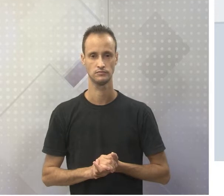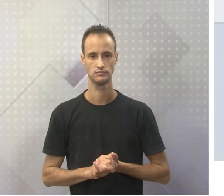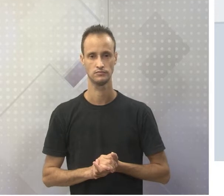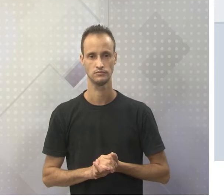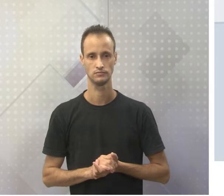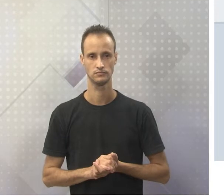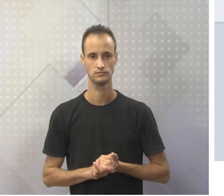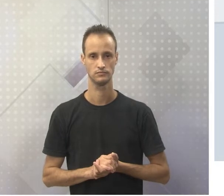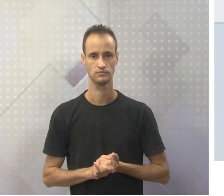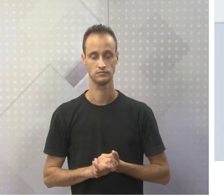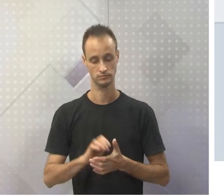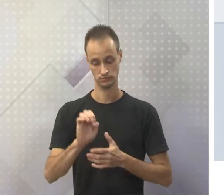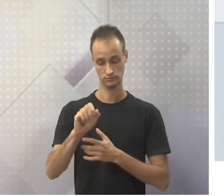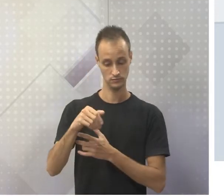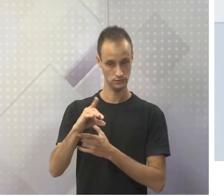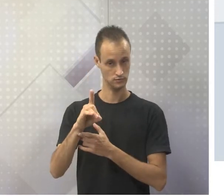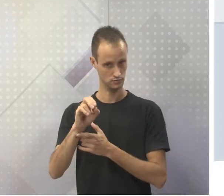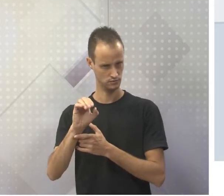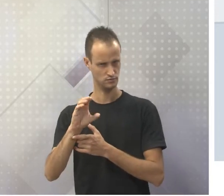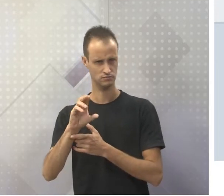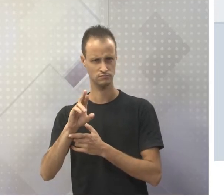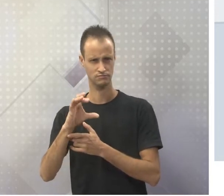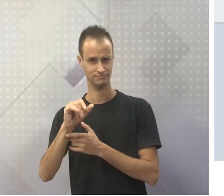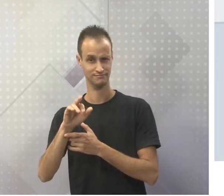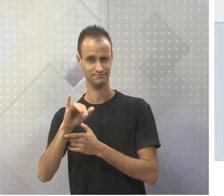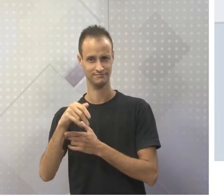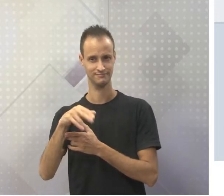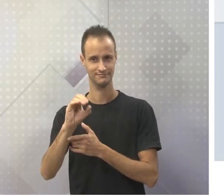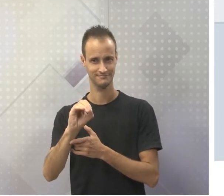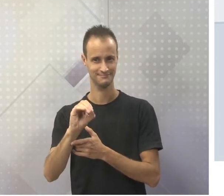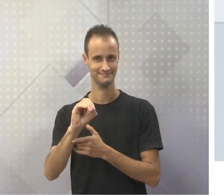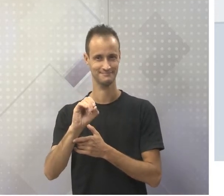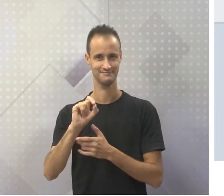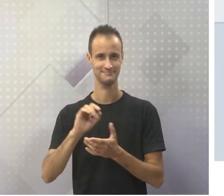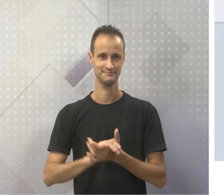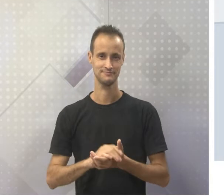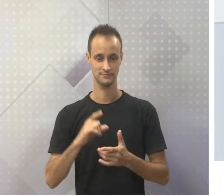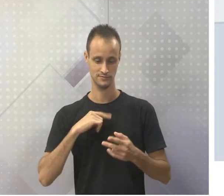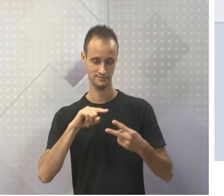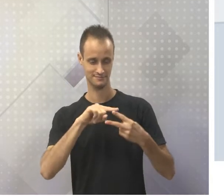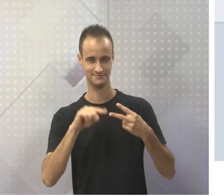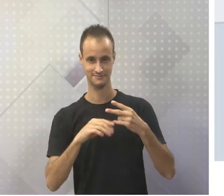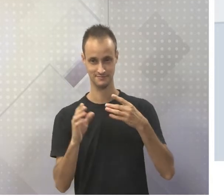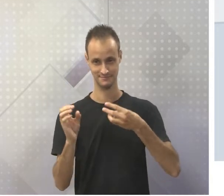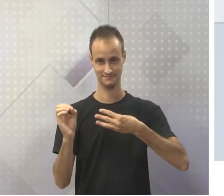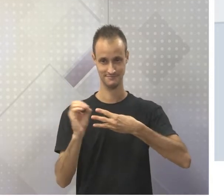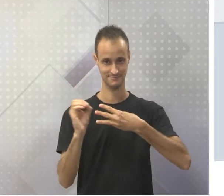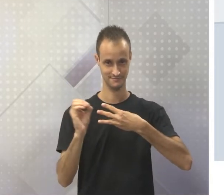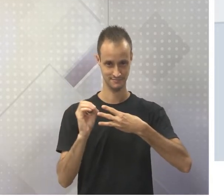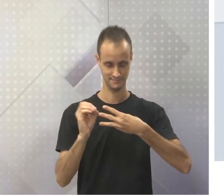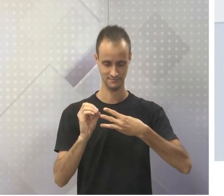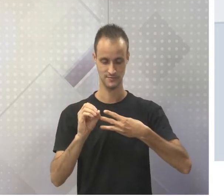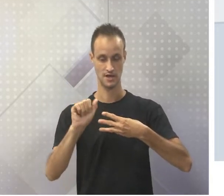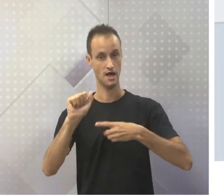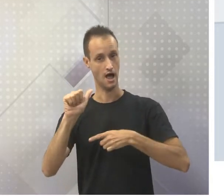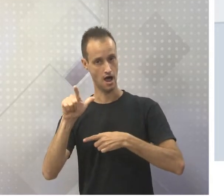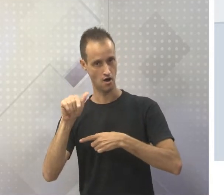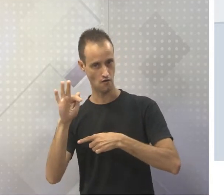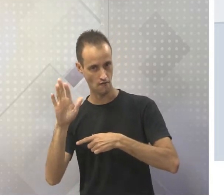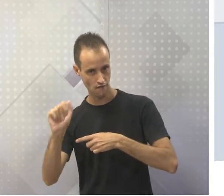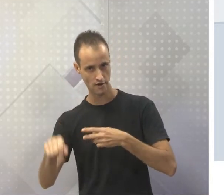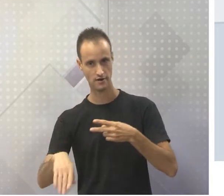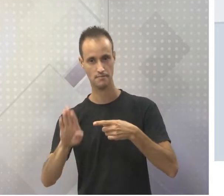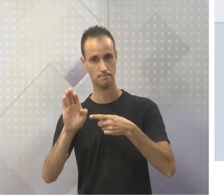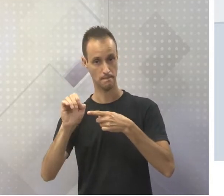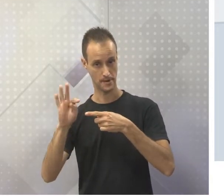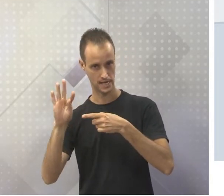como um endócrino, que é formado pela leilota de Langerhans, que possui dois tipos de células, a alfa e a célula beta, que